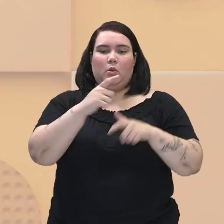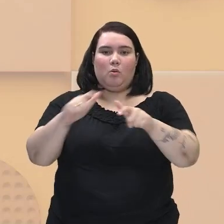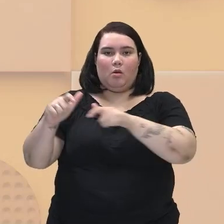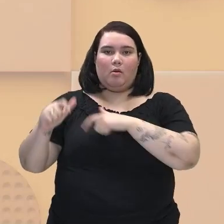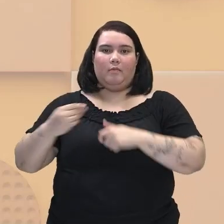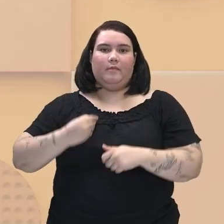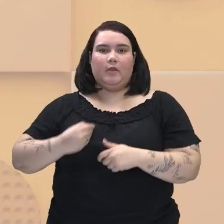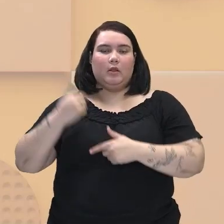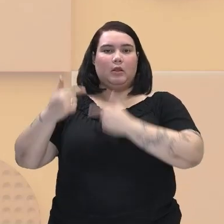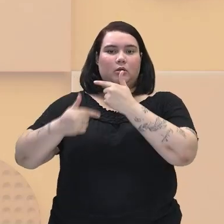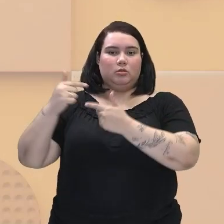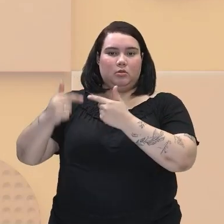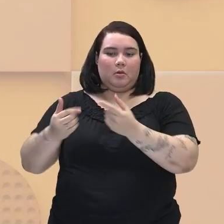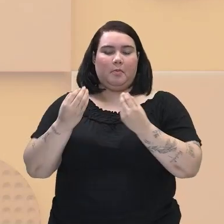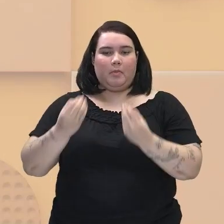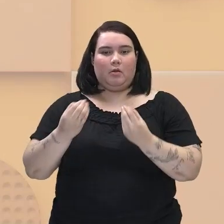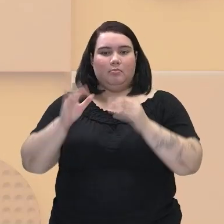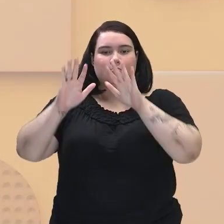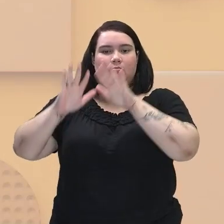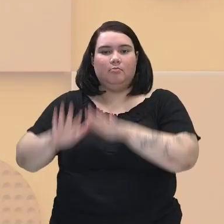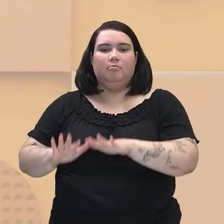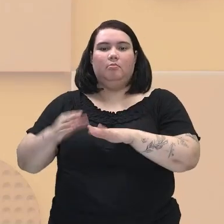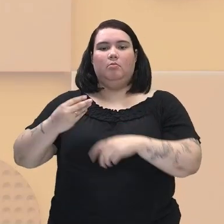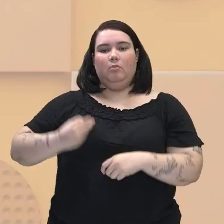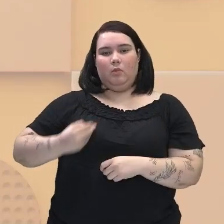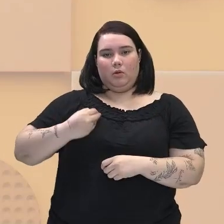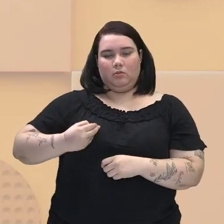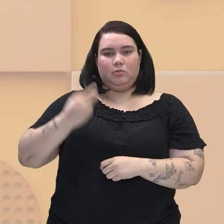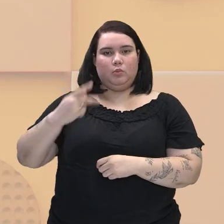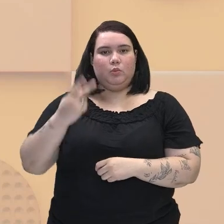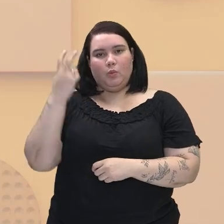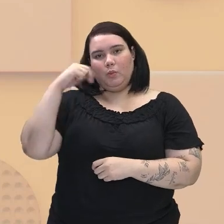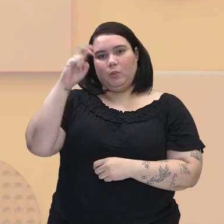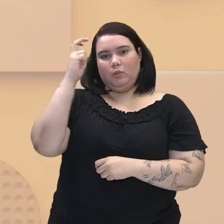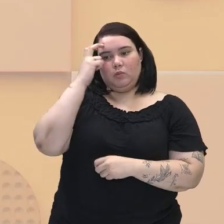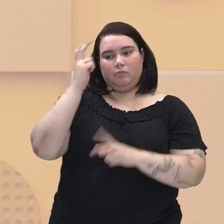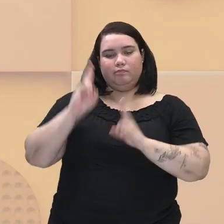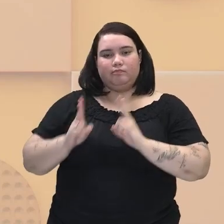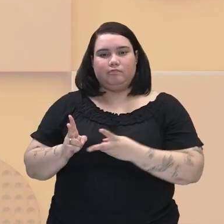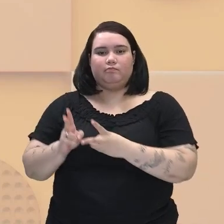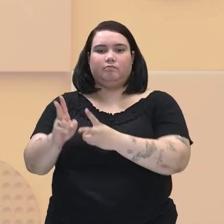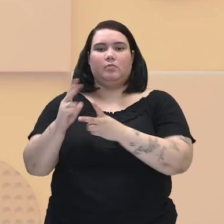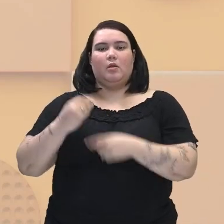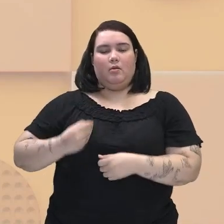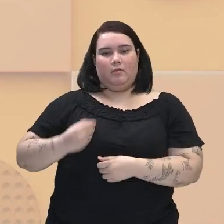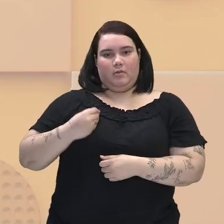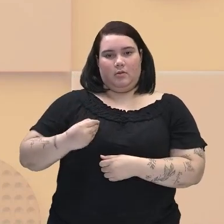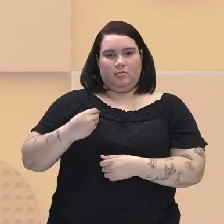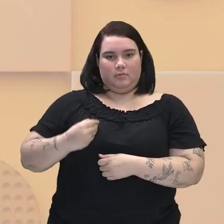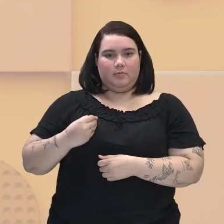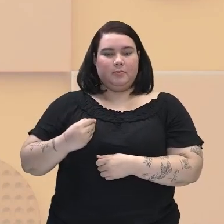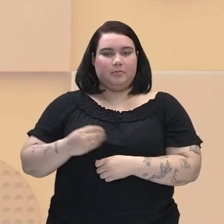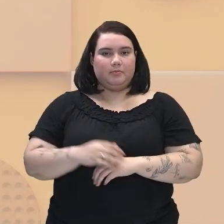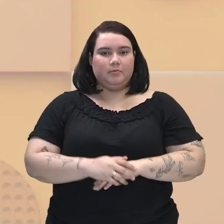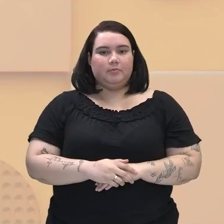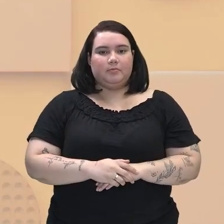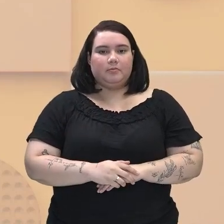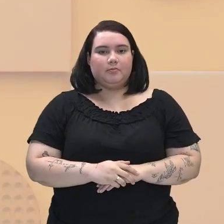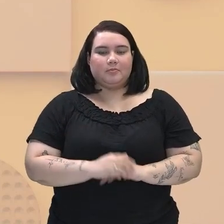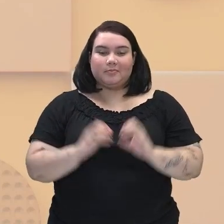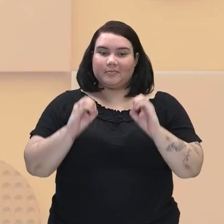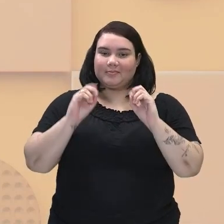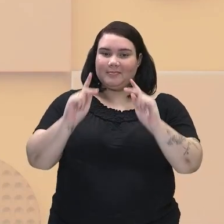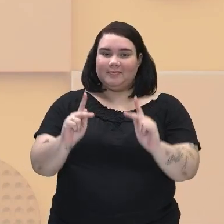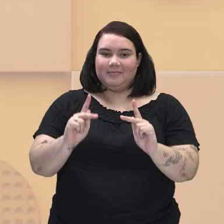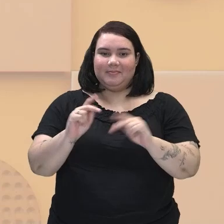ali tradicionais, para que eles possam também manter sua cultura e modo de vida sempre vivos.